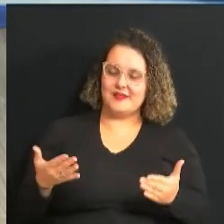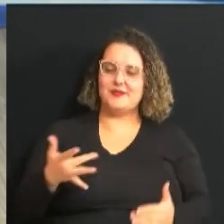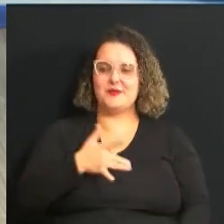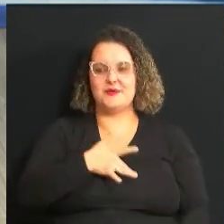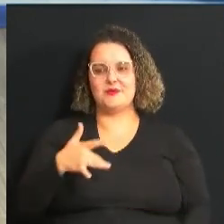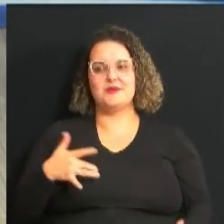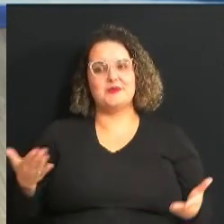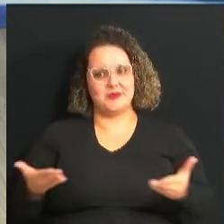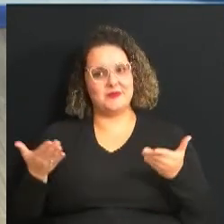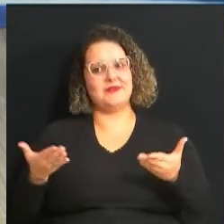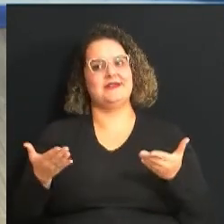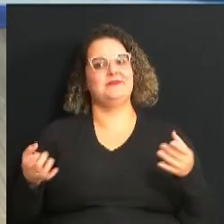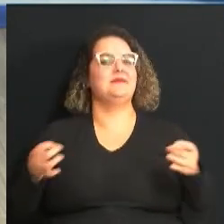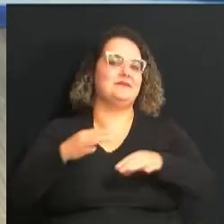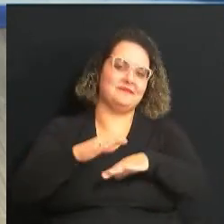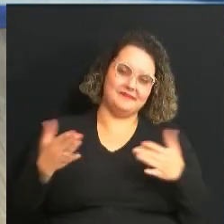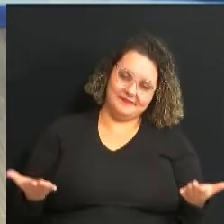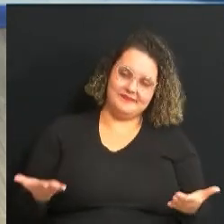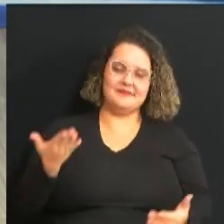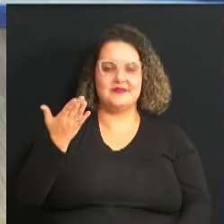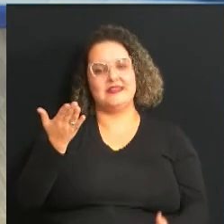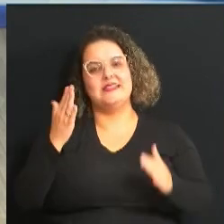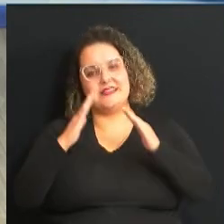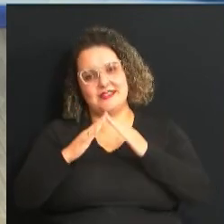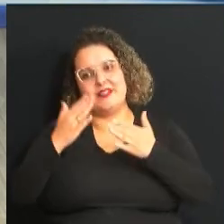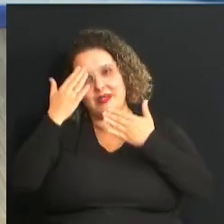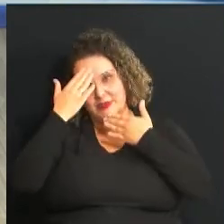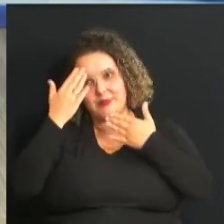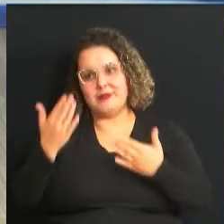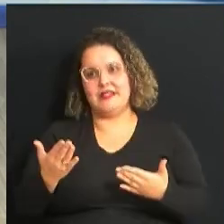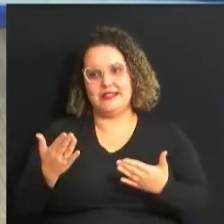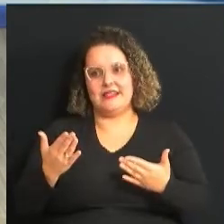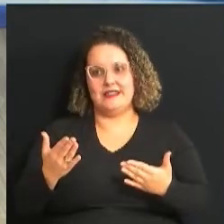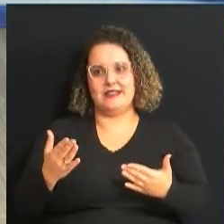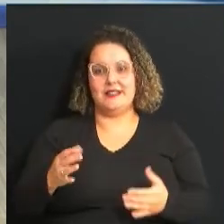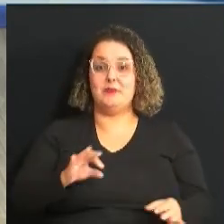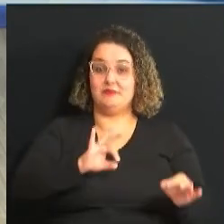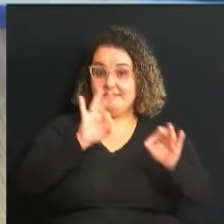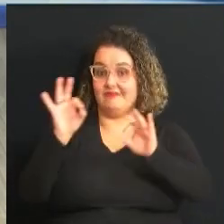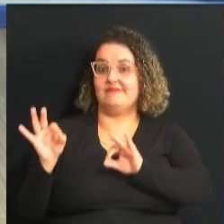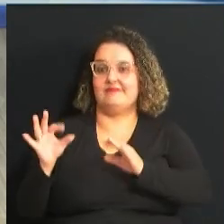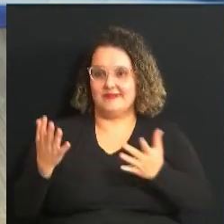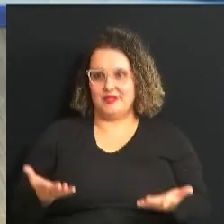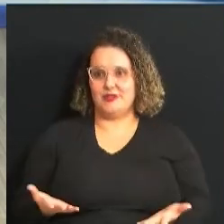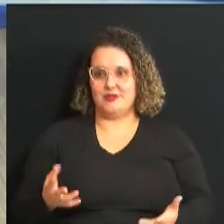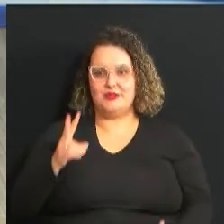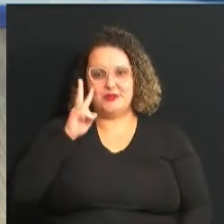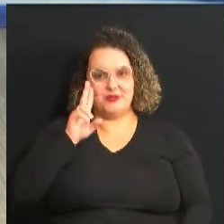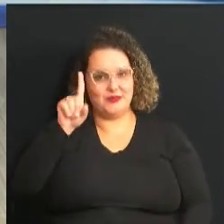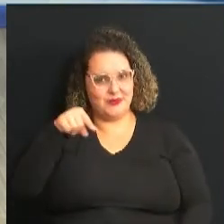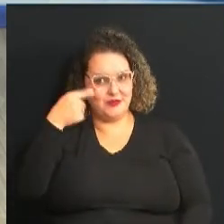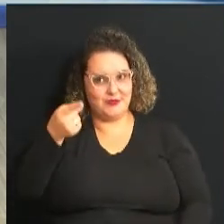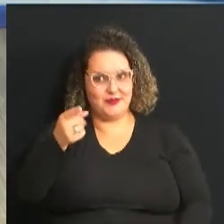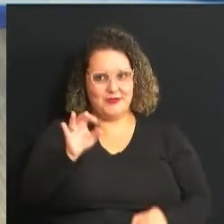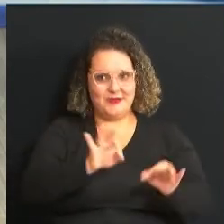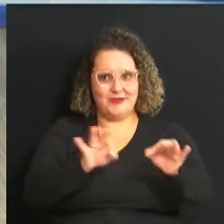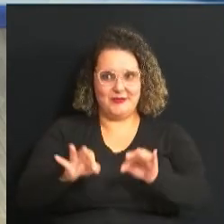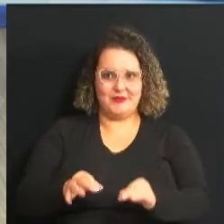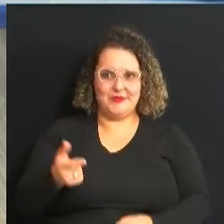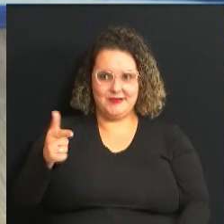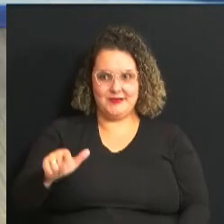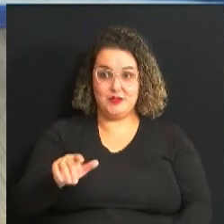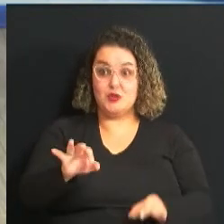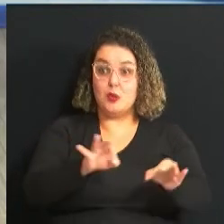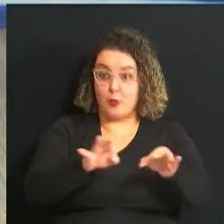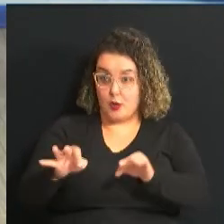Vida fica por aqui. A você de casa, mais uma vez, muito obrigada pela sua companhia. A gente se vê na próxima edição e continue